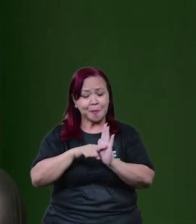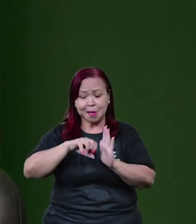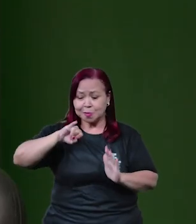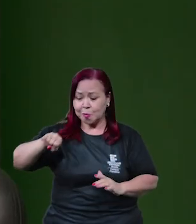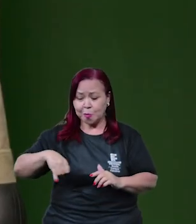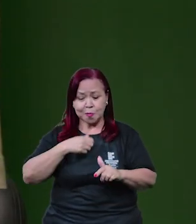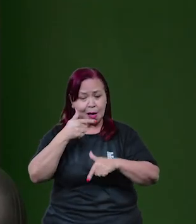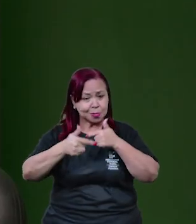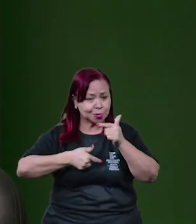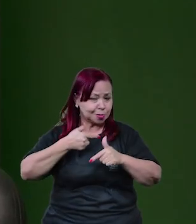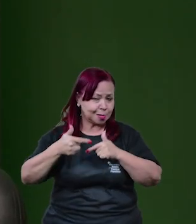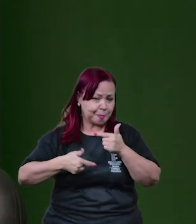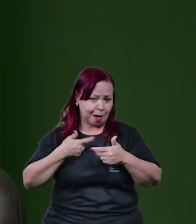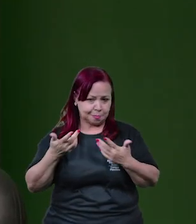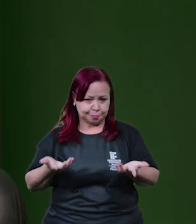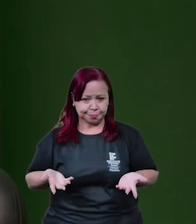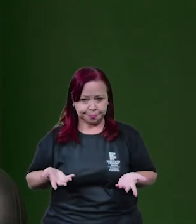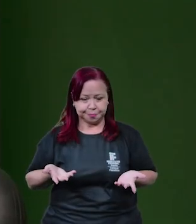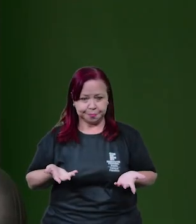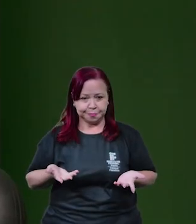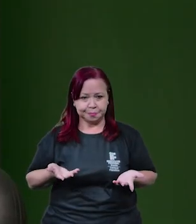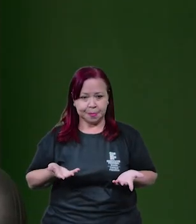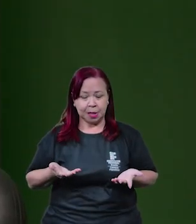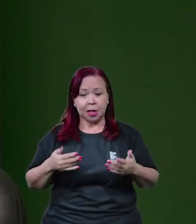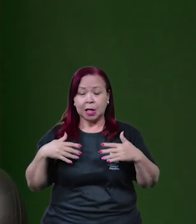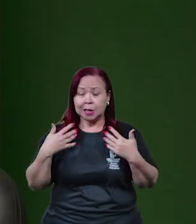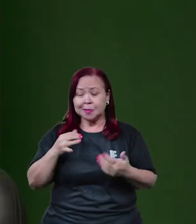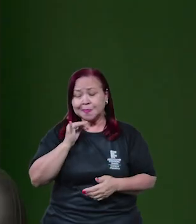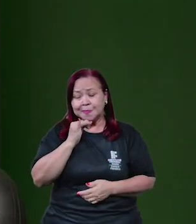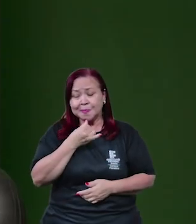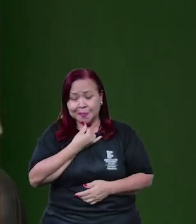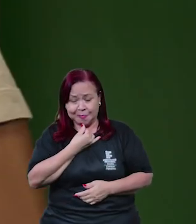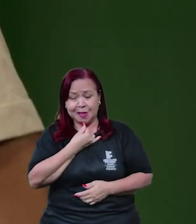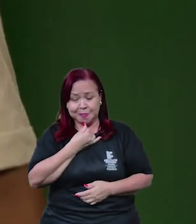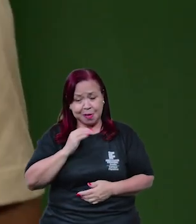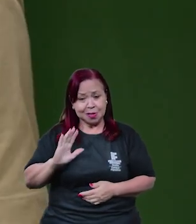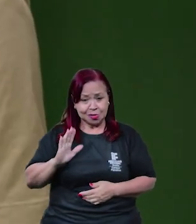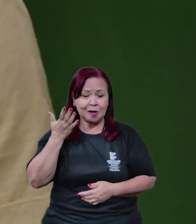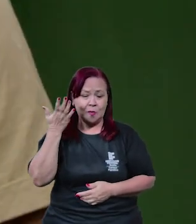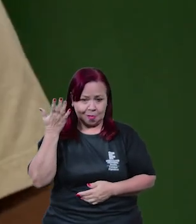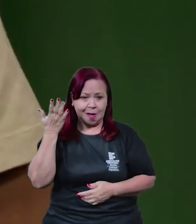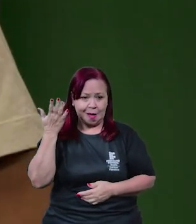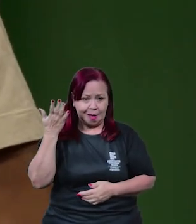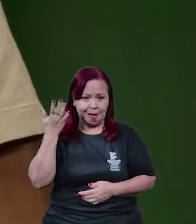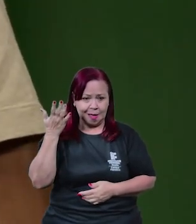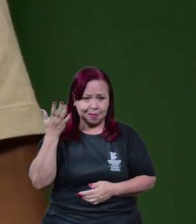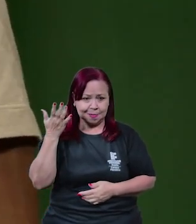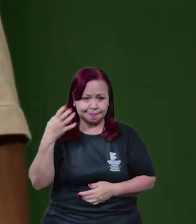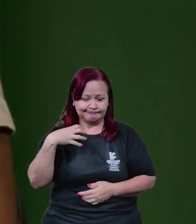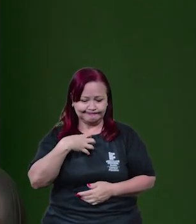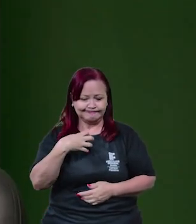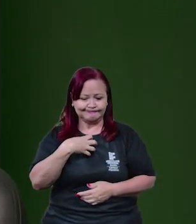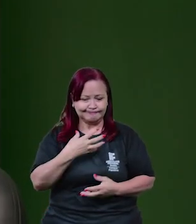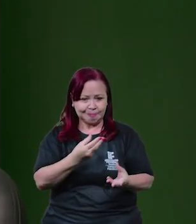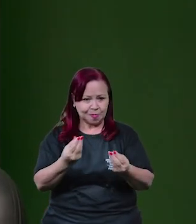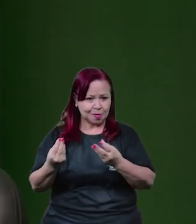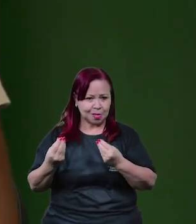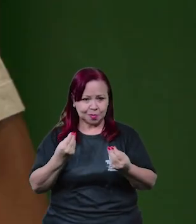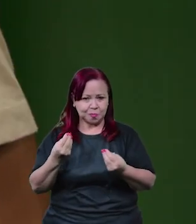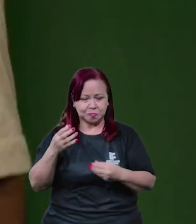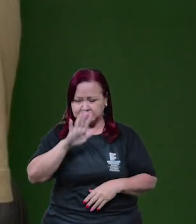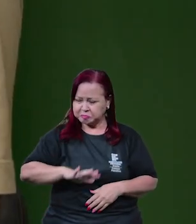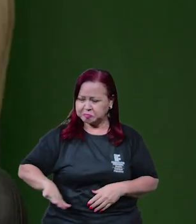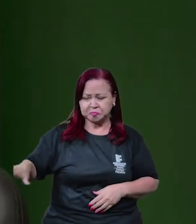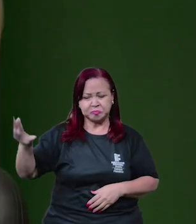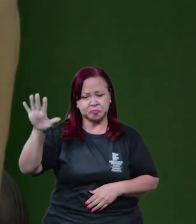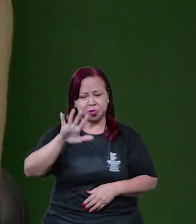Uhum. assim. Então, é uma coisa, infelizmente, que acontece de forma... Vou fumar, Acontece. amiga. Tranquilo. De forma